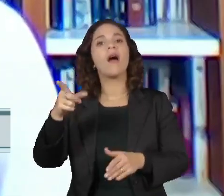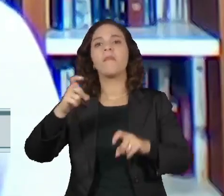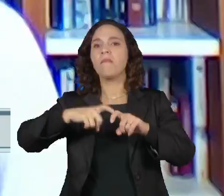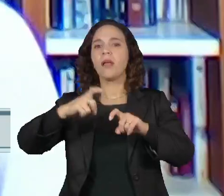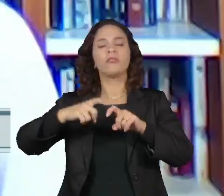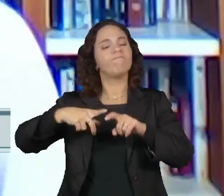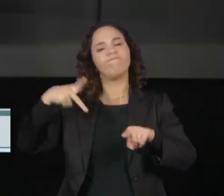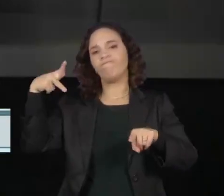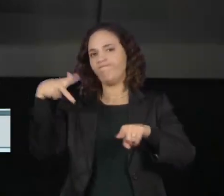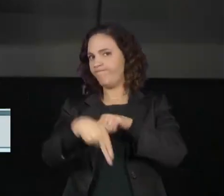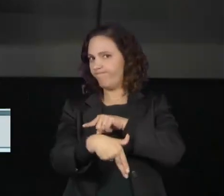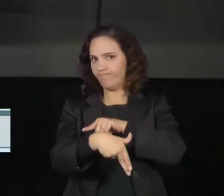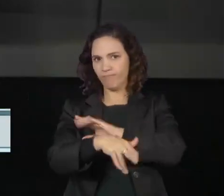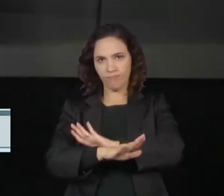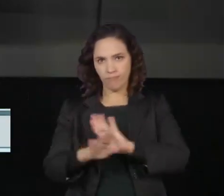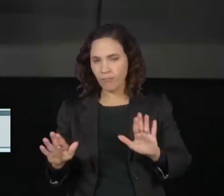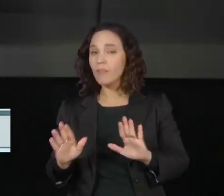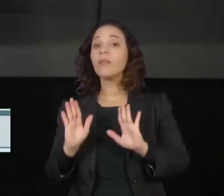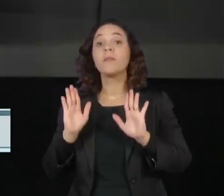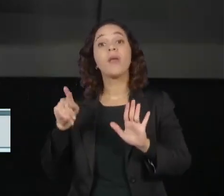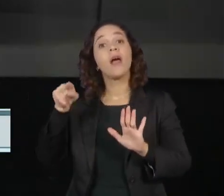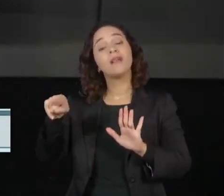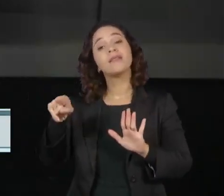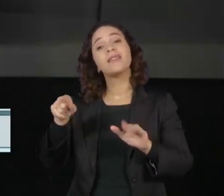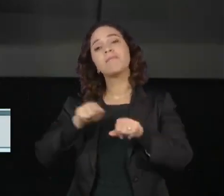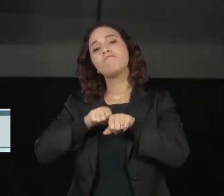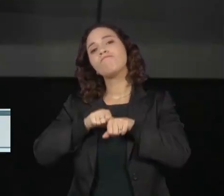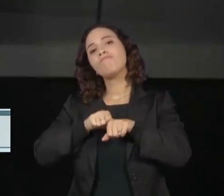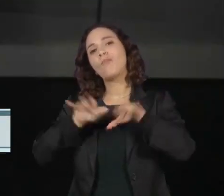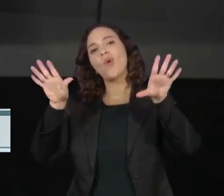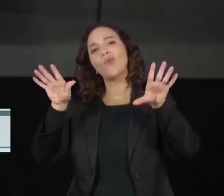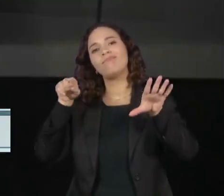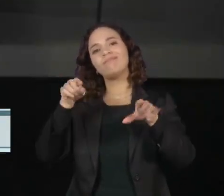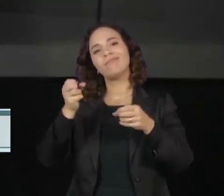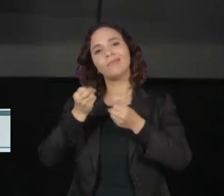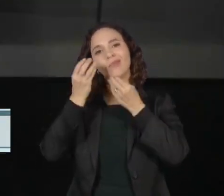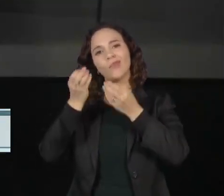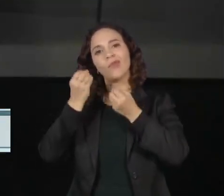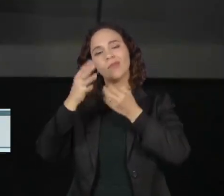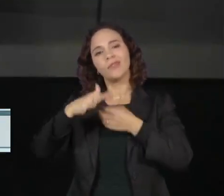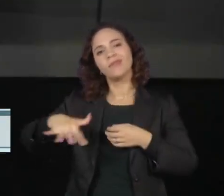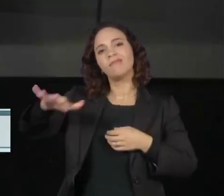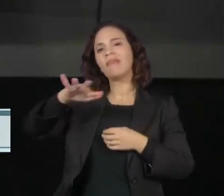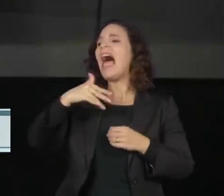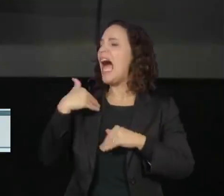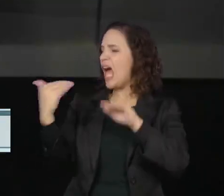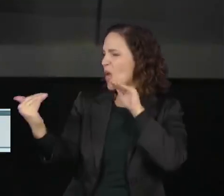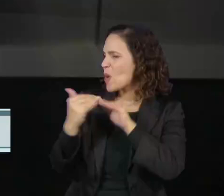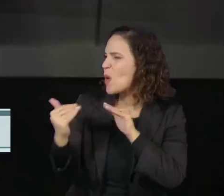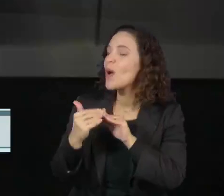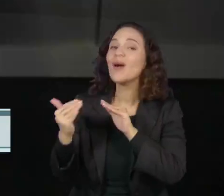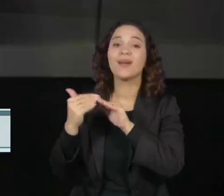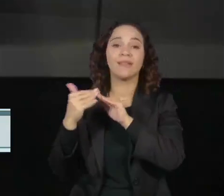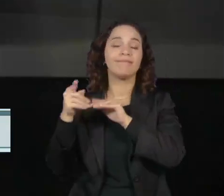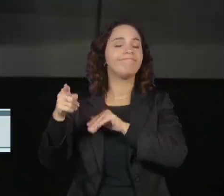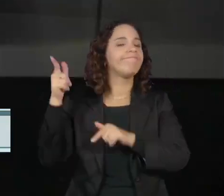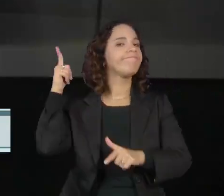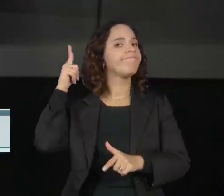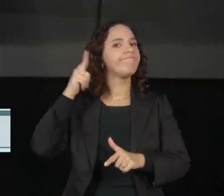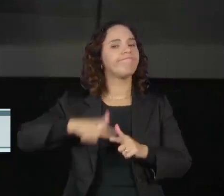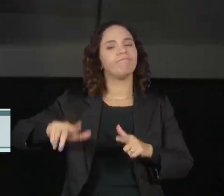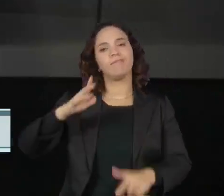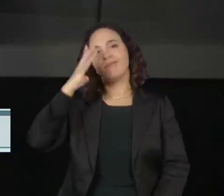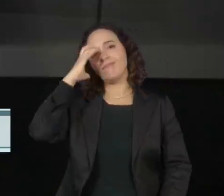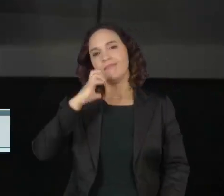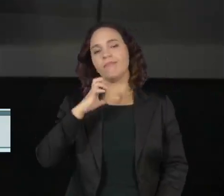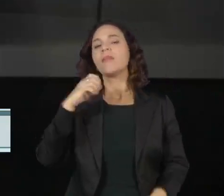registro de médico, mas esse trabalho se disseminou entre os antivacinas. Então, esse foi um grande problema que a gente